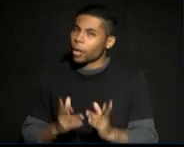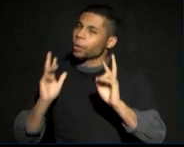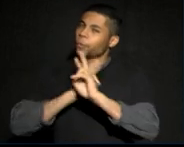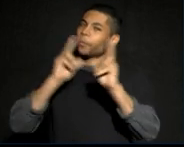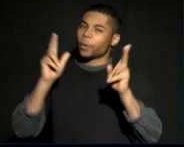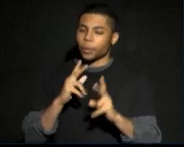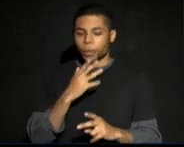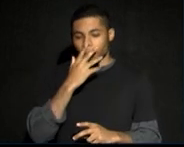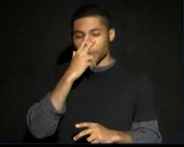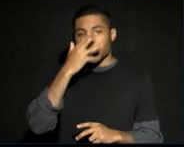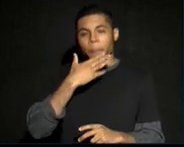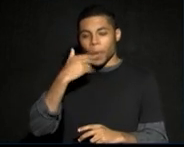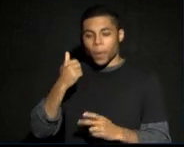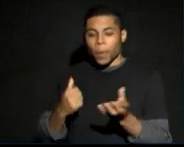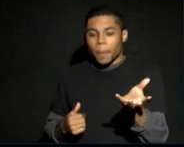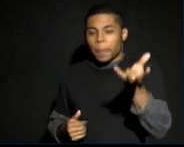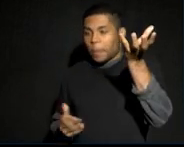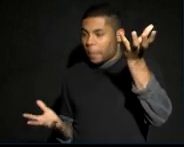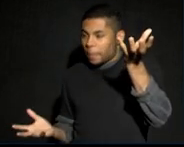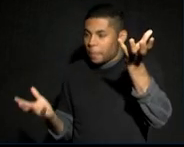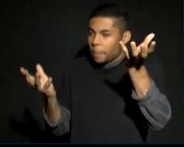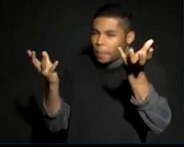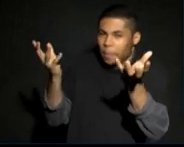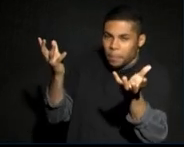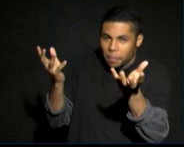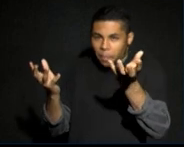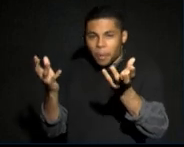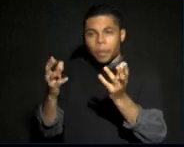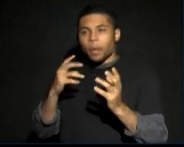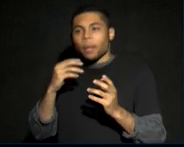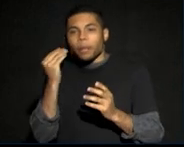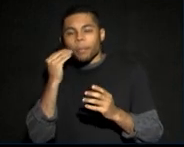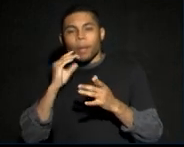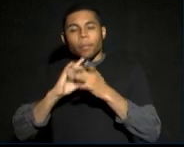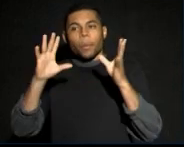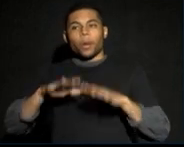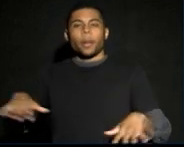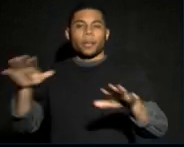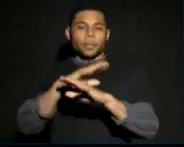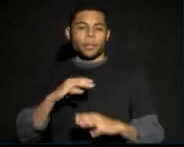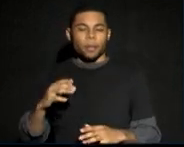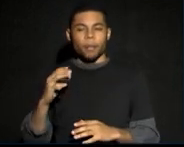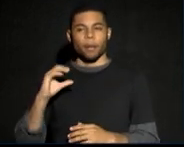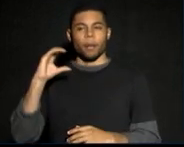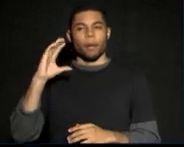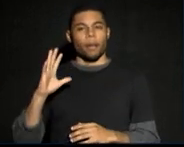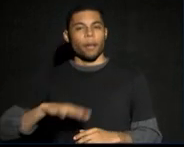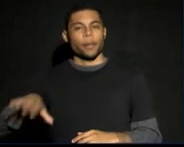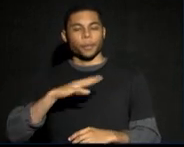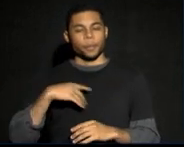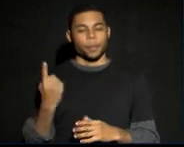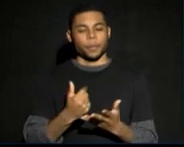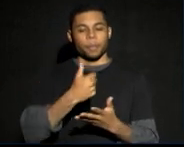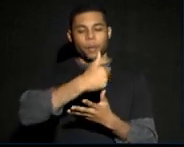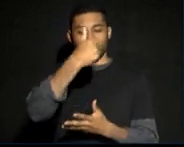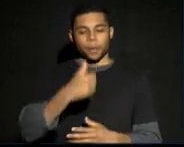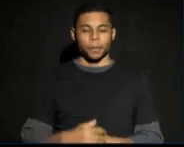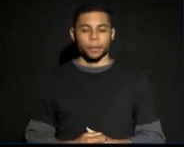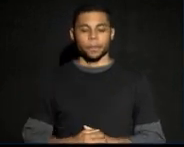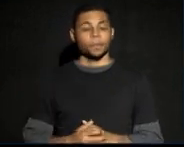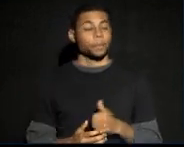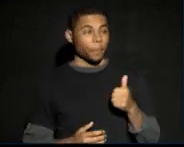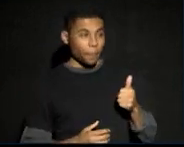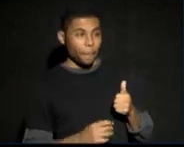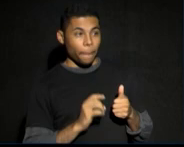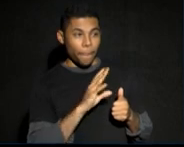diferente Nessa que o resultado tem para mostrar e vamos descentralizar e democratizar o acesso ao crédito dos heróis nacionais que são Nossa prioridade Oi e